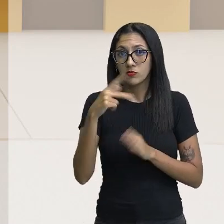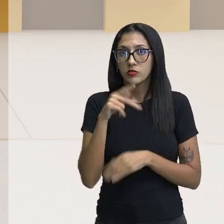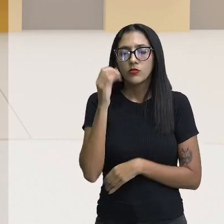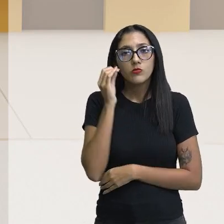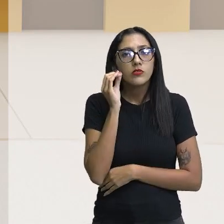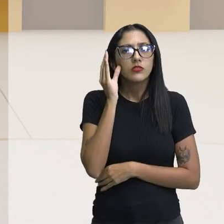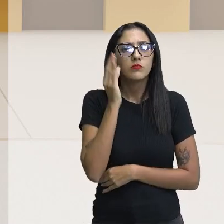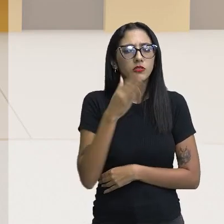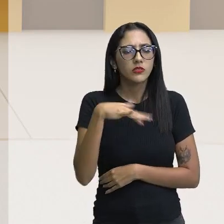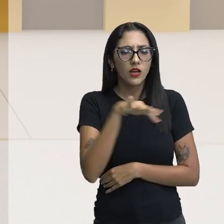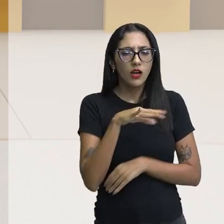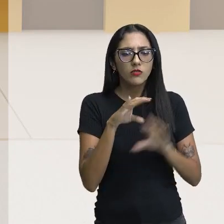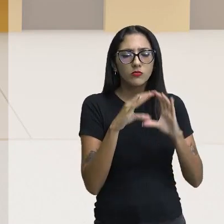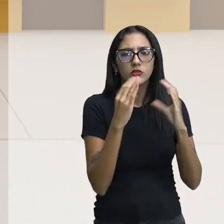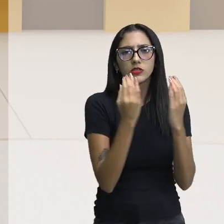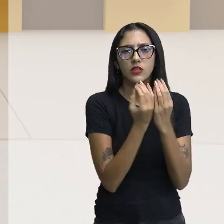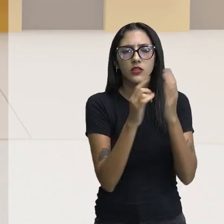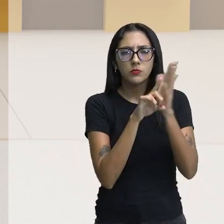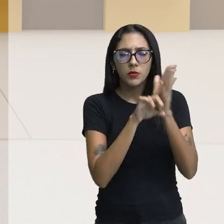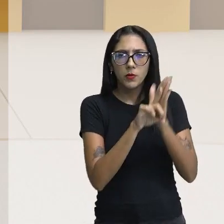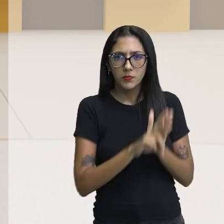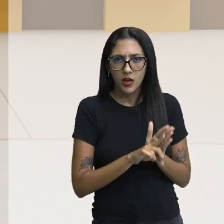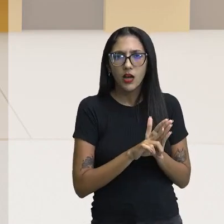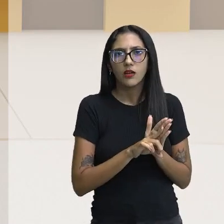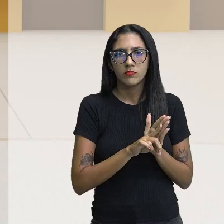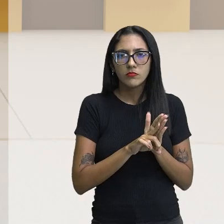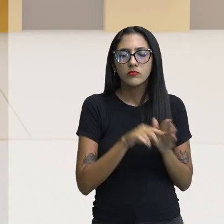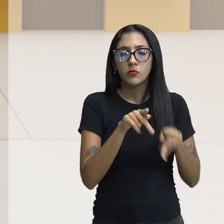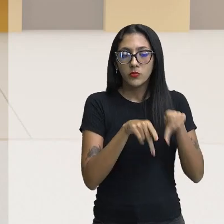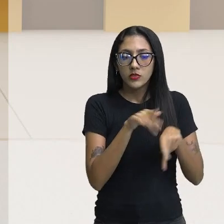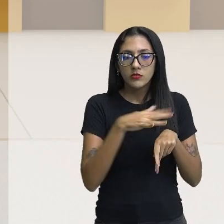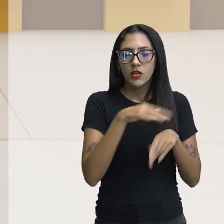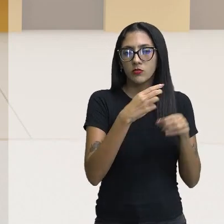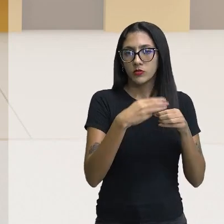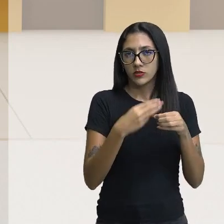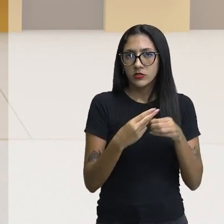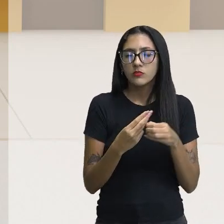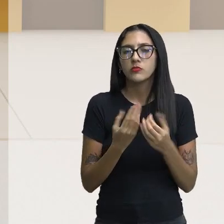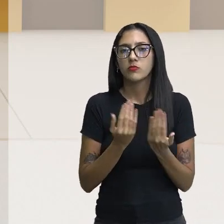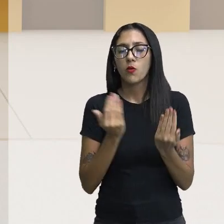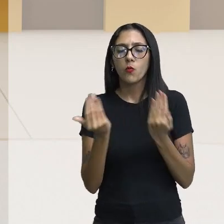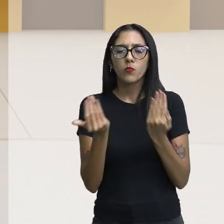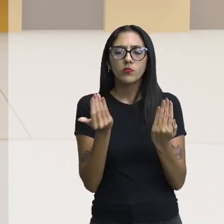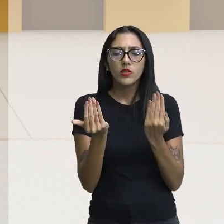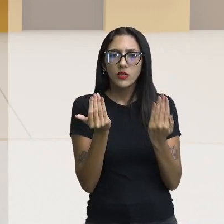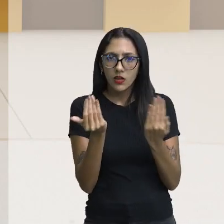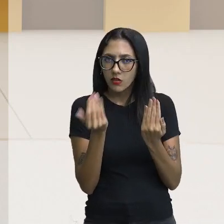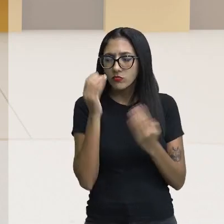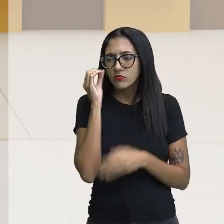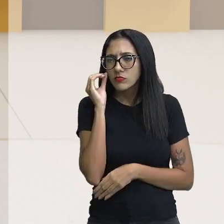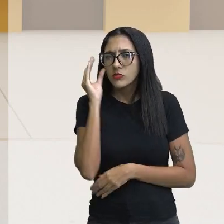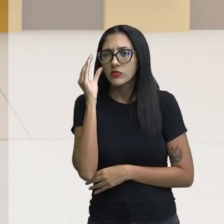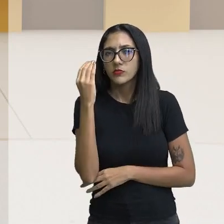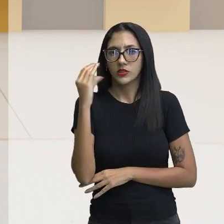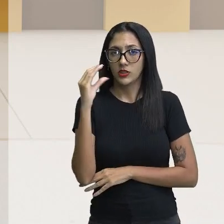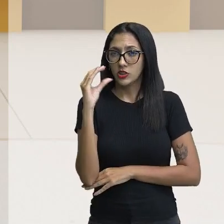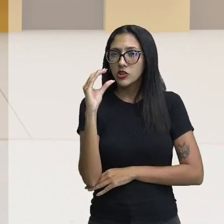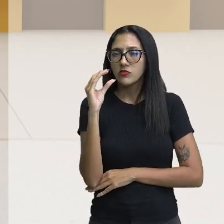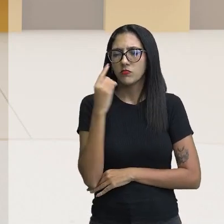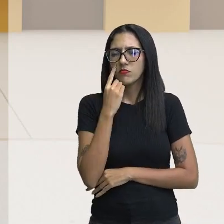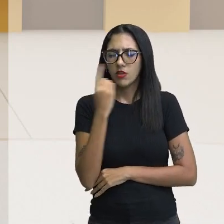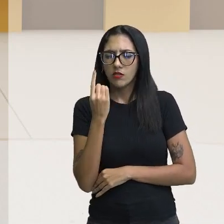com o conhecimento popular, compararam com o conhecimento científico, olha só, para ver essa questão da